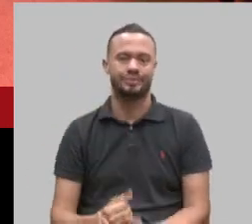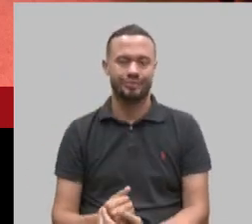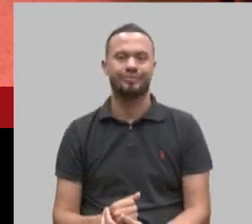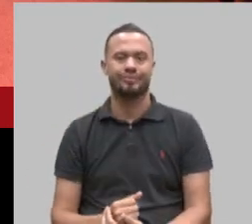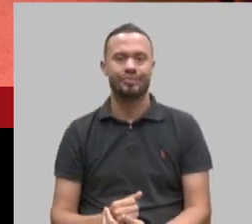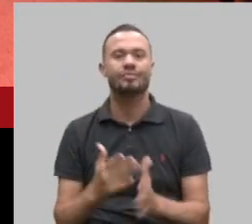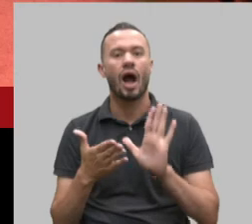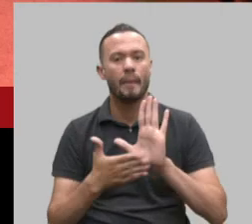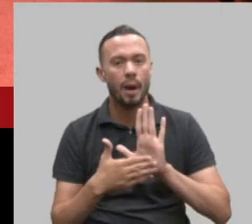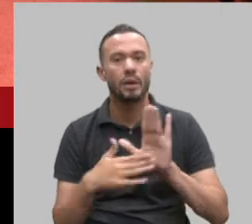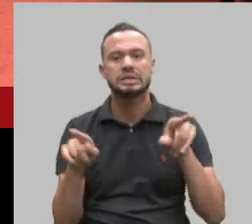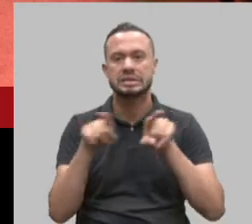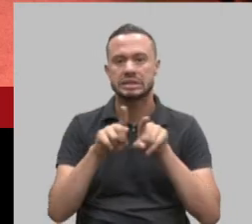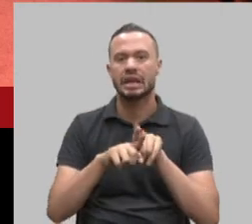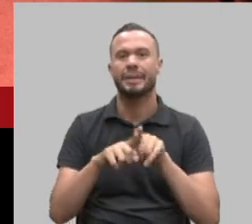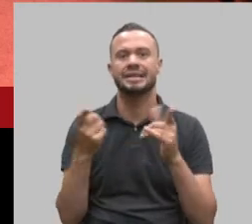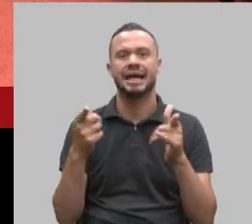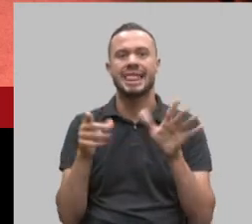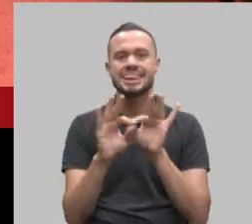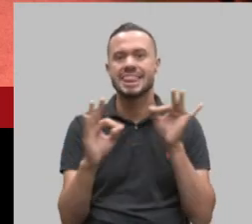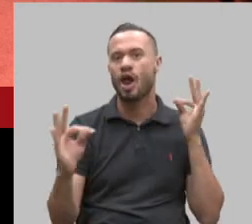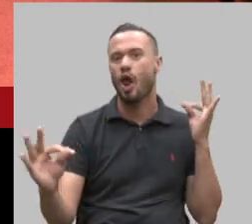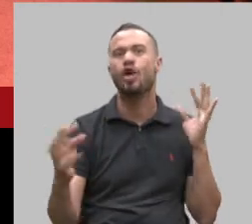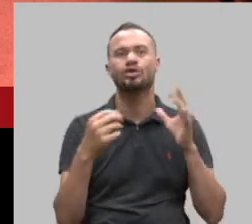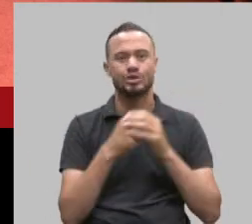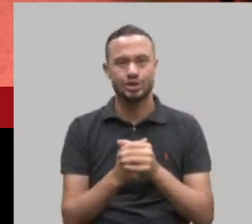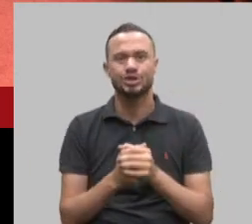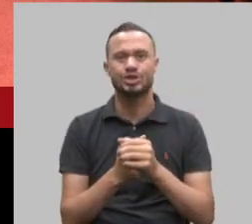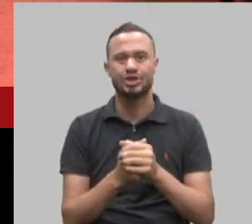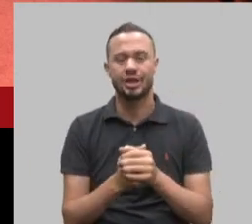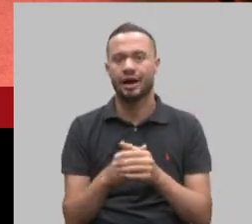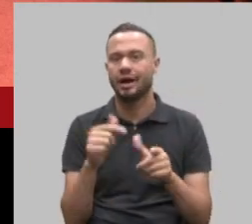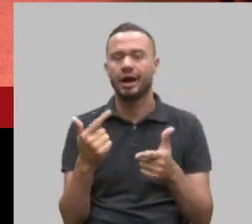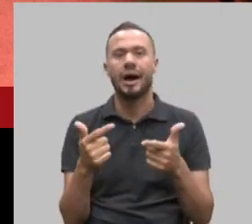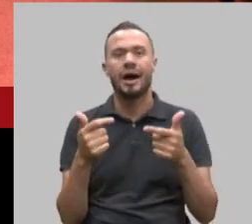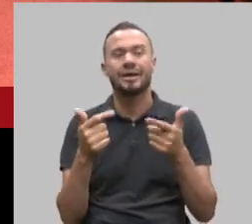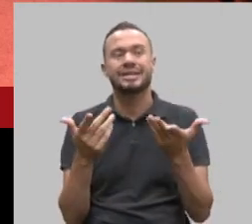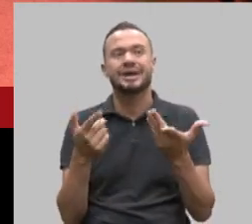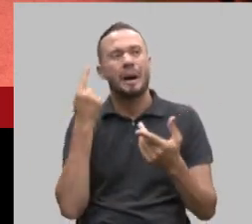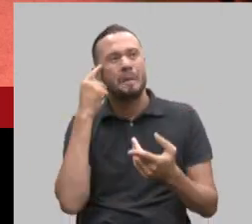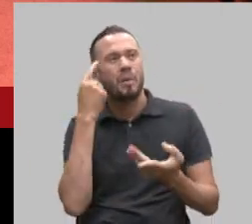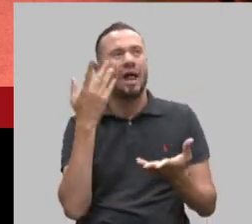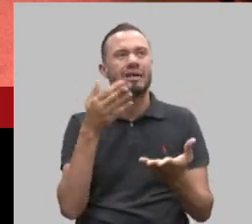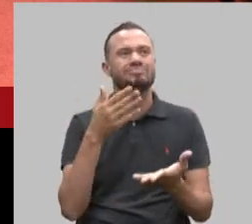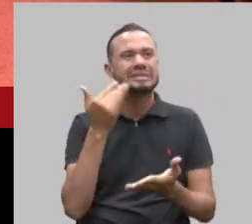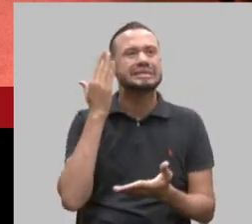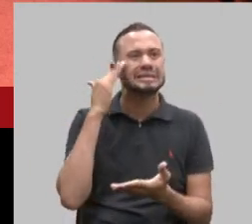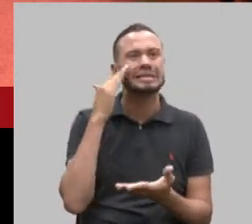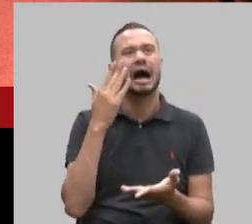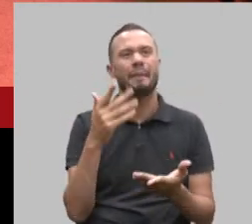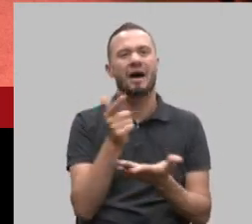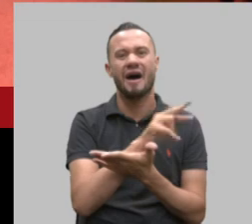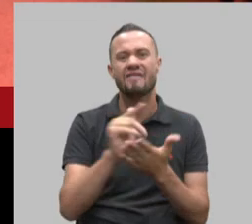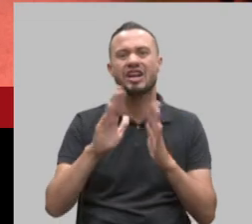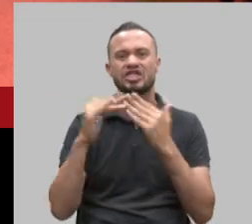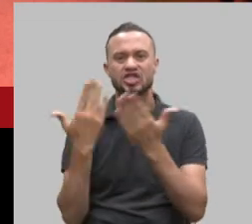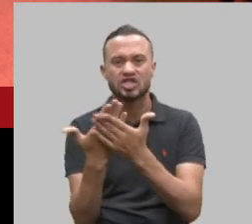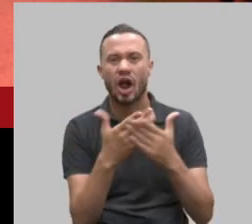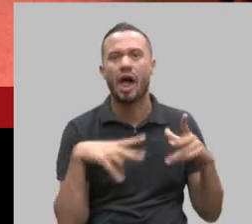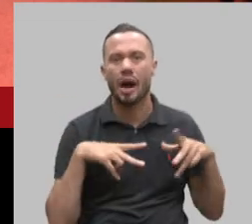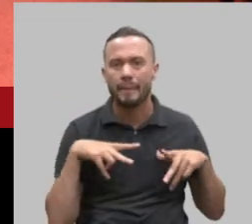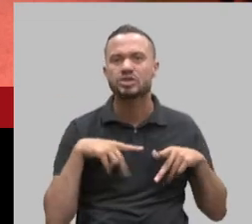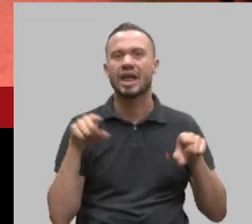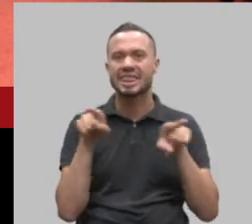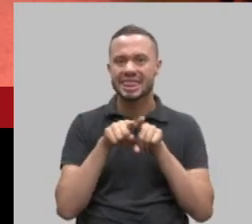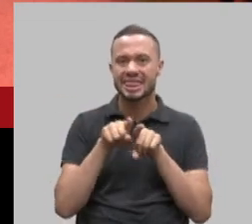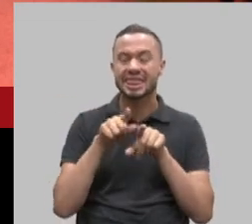tecnologia os computadores e os laboratórios de física química e biologia querendo ou não são coisas que muitas escolas particulares têm mas as públicas